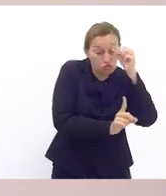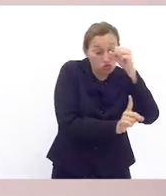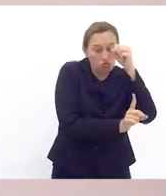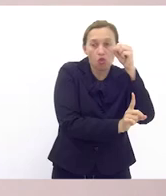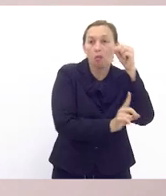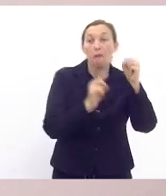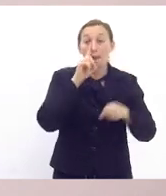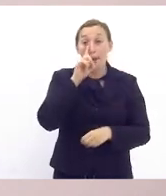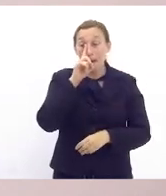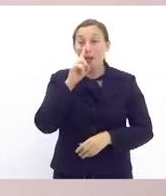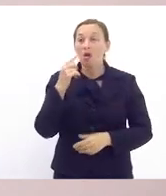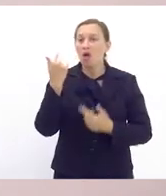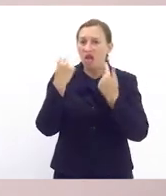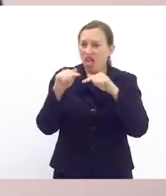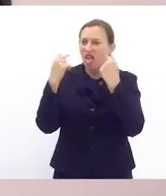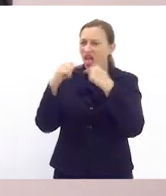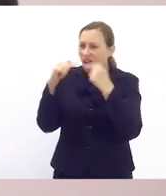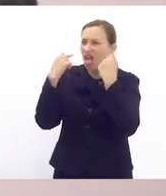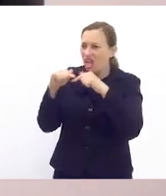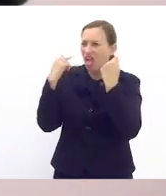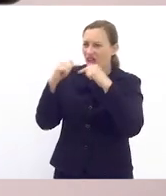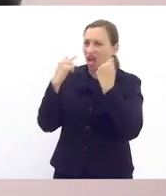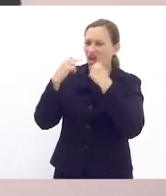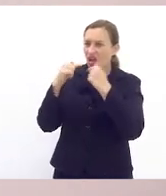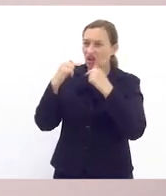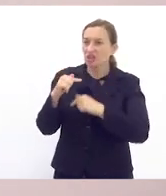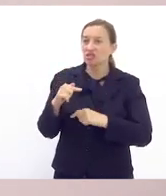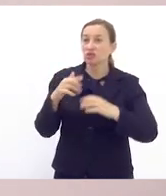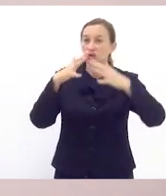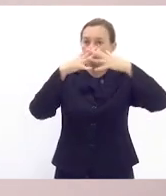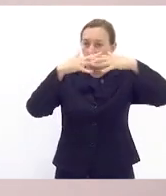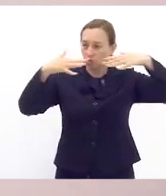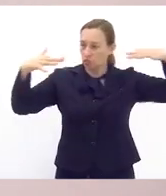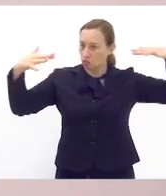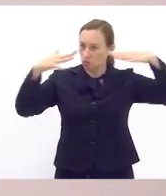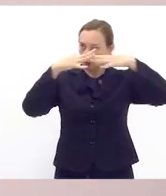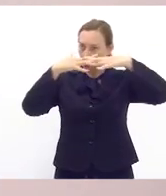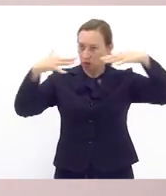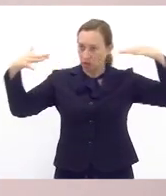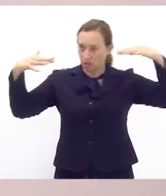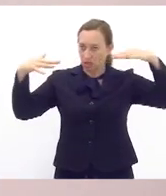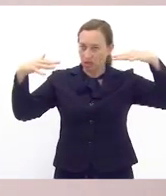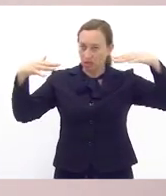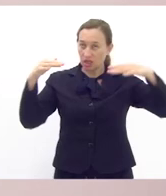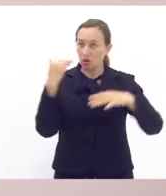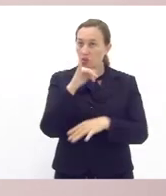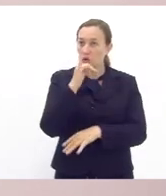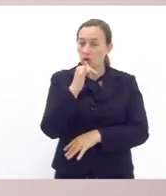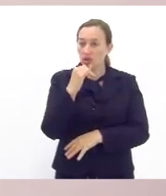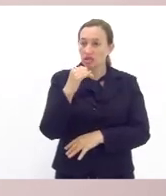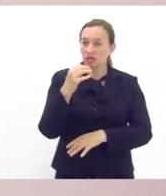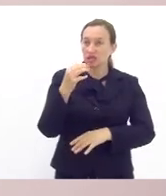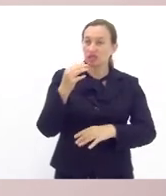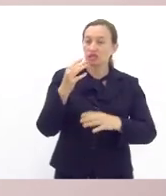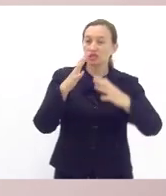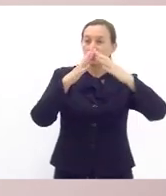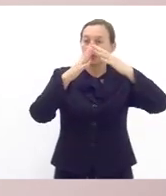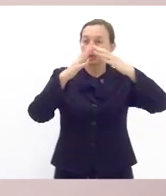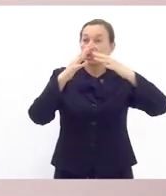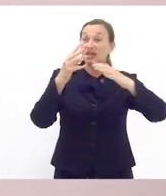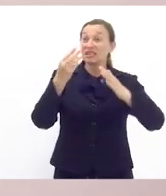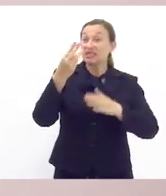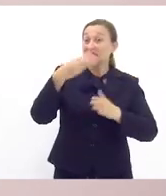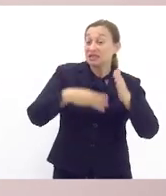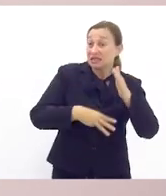eu reclamei por diversas vezes de uma rede elétrica de alta que por três vezes ela partiu